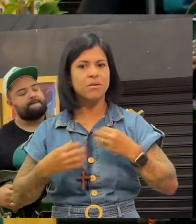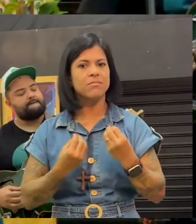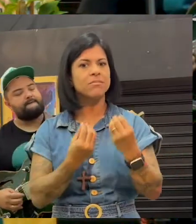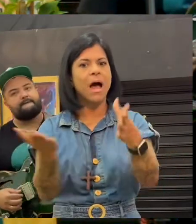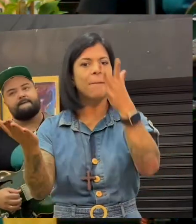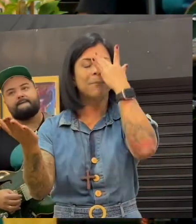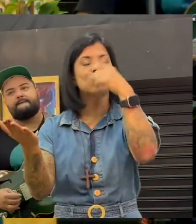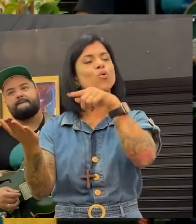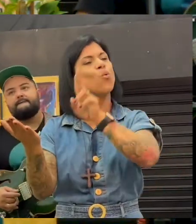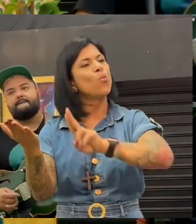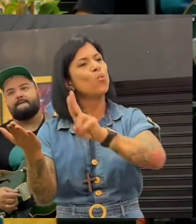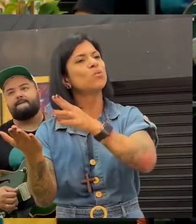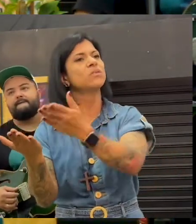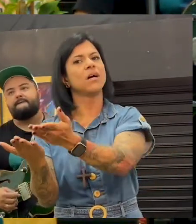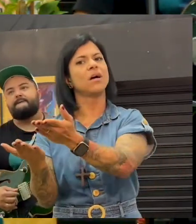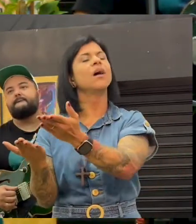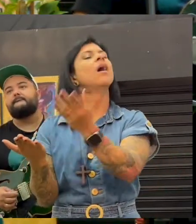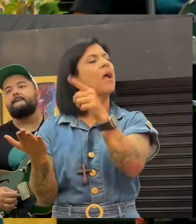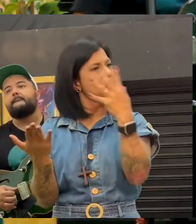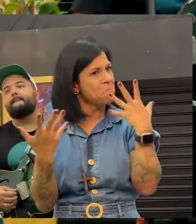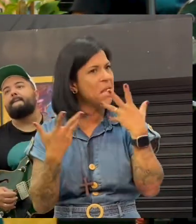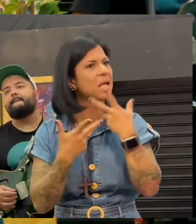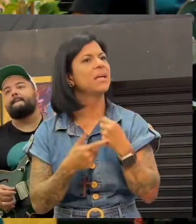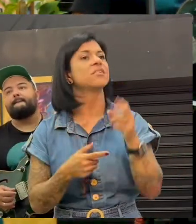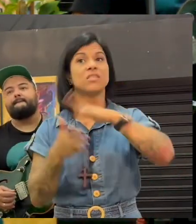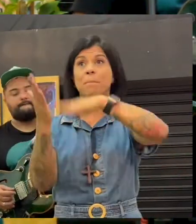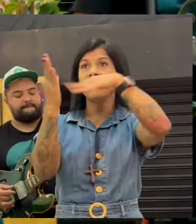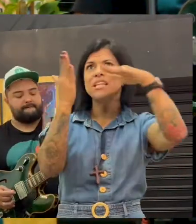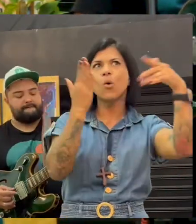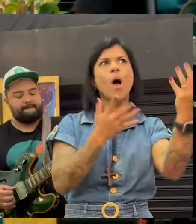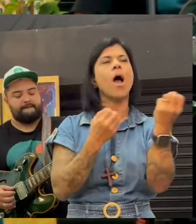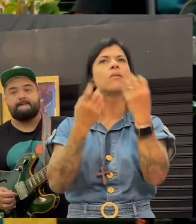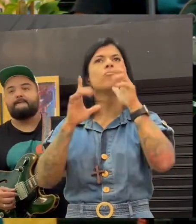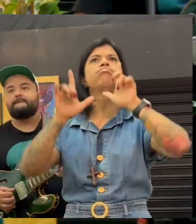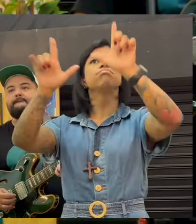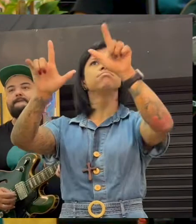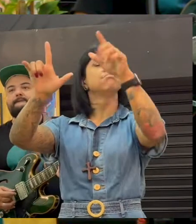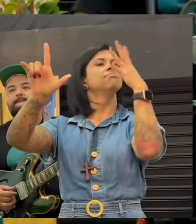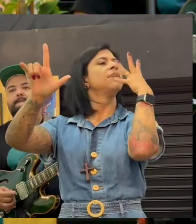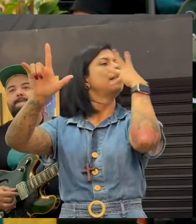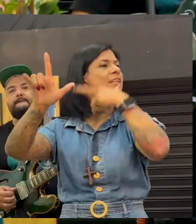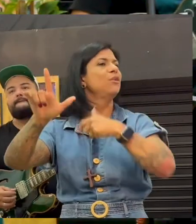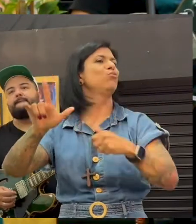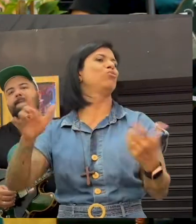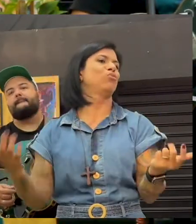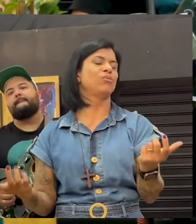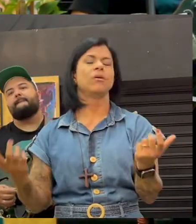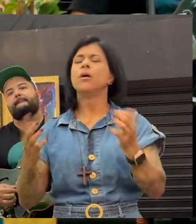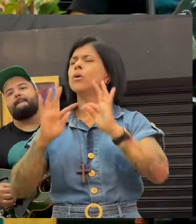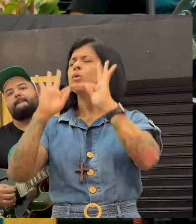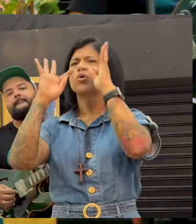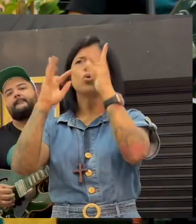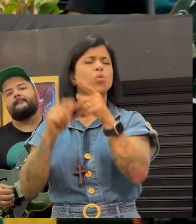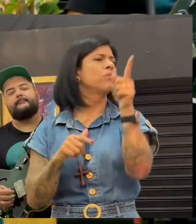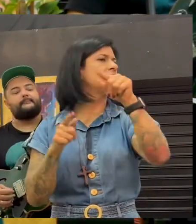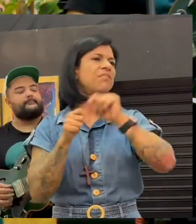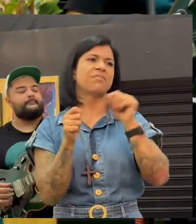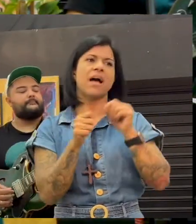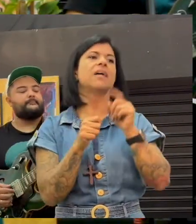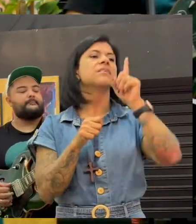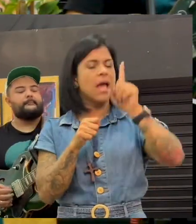com a beleza. Você é artista, pinta quadros? Glória a Deus. Glória a Deus. Você é missionário